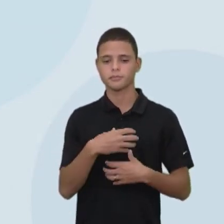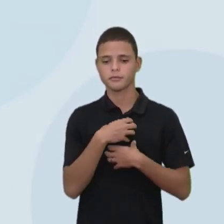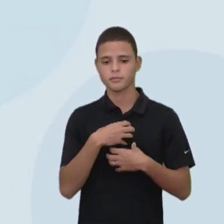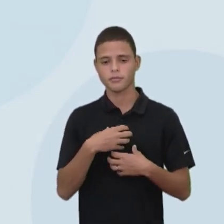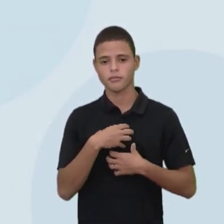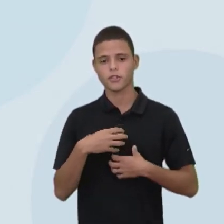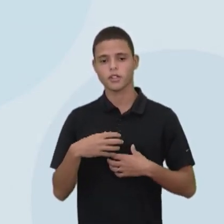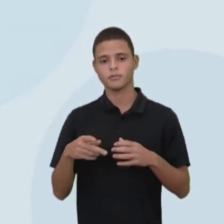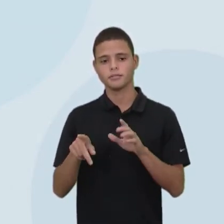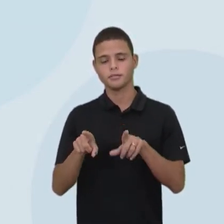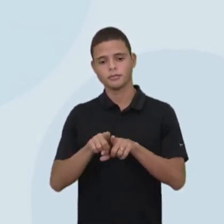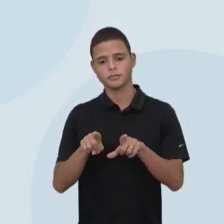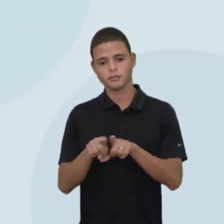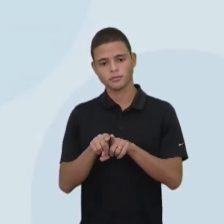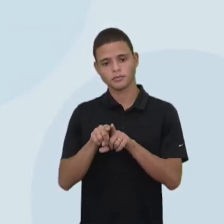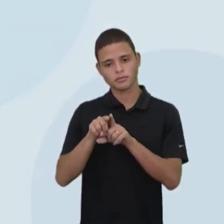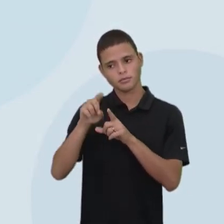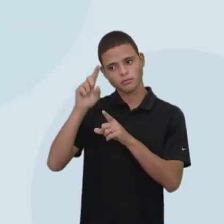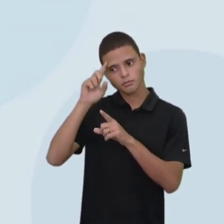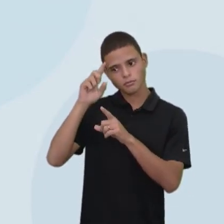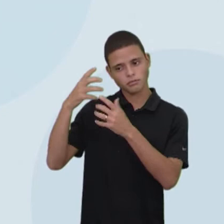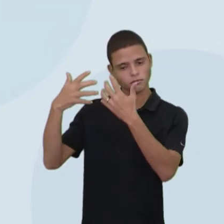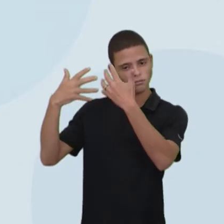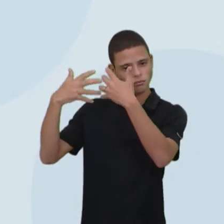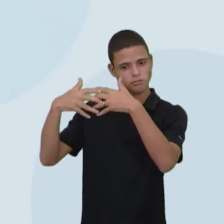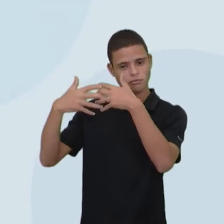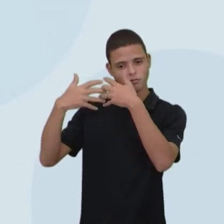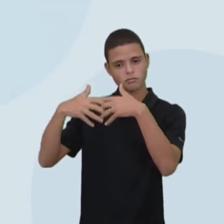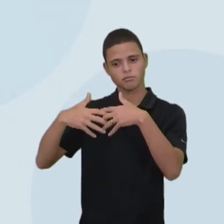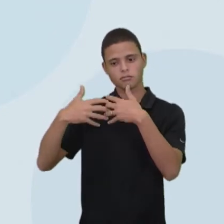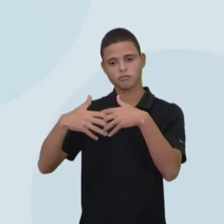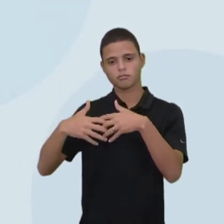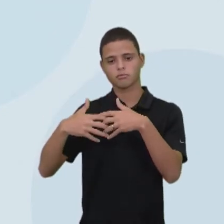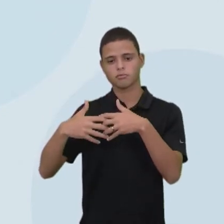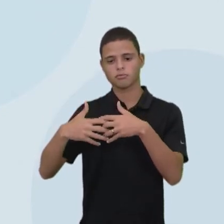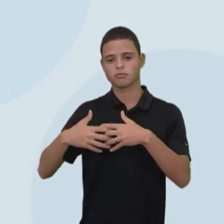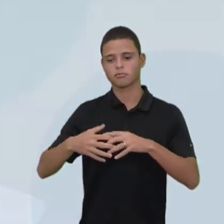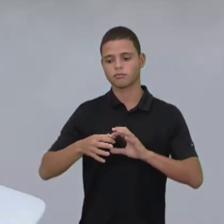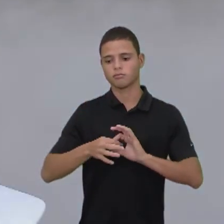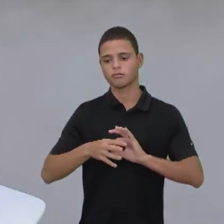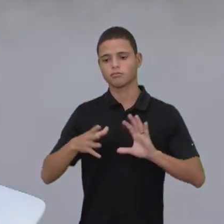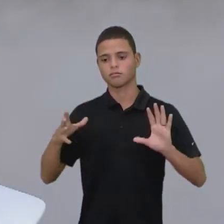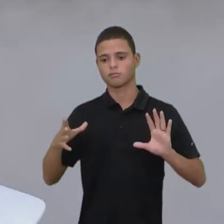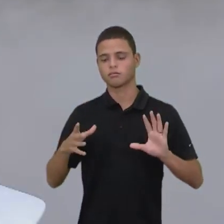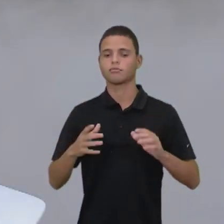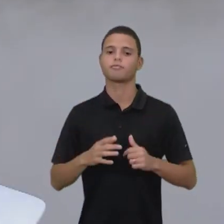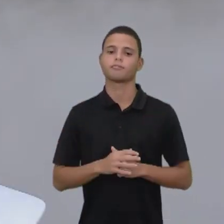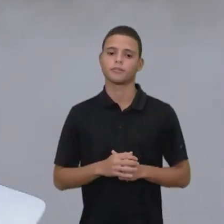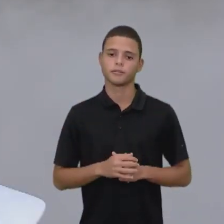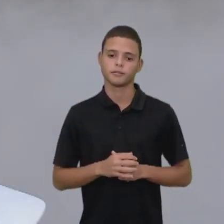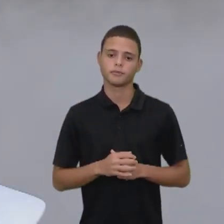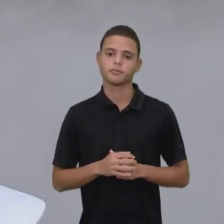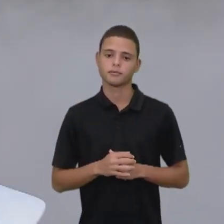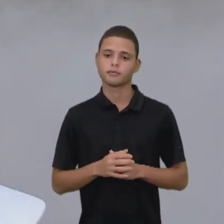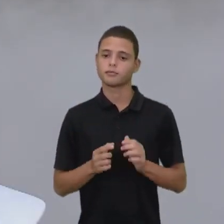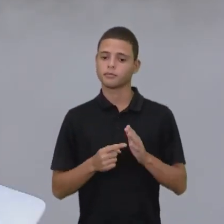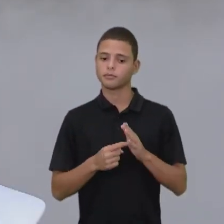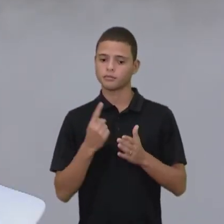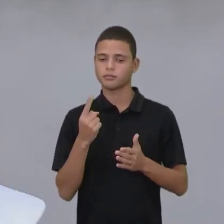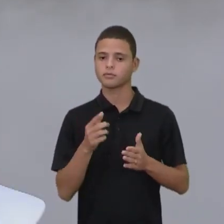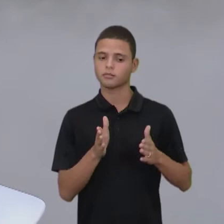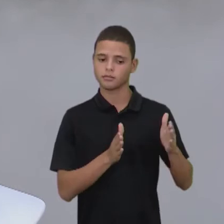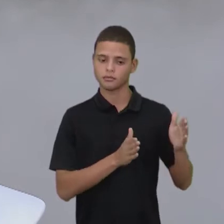comportamentais e psicológicos, meio que um vai desencadeando o outro. Num primeiro momento,